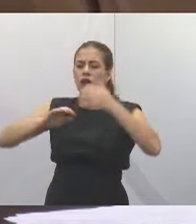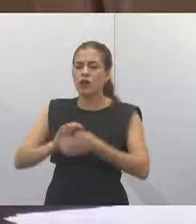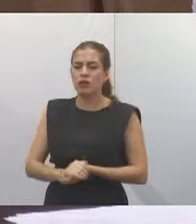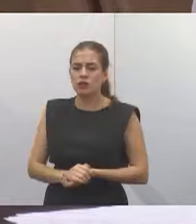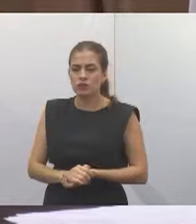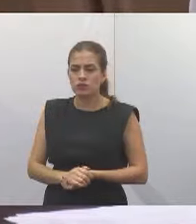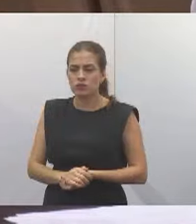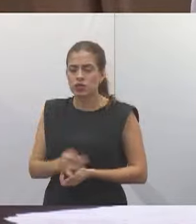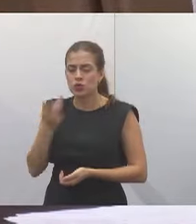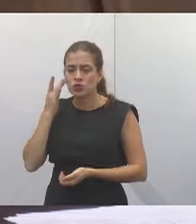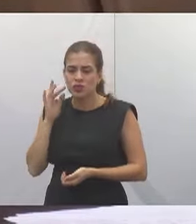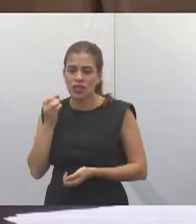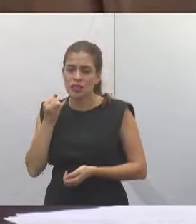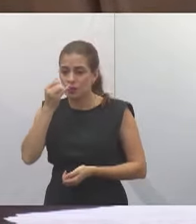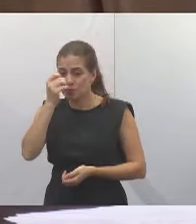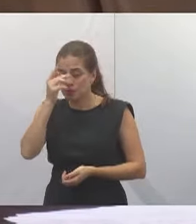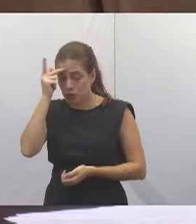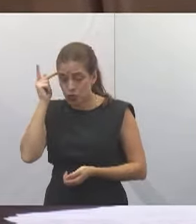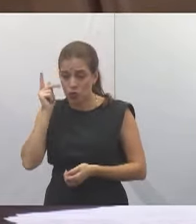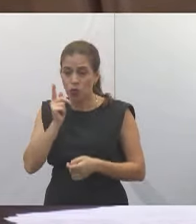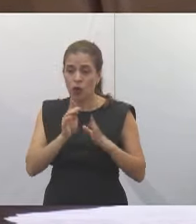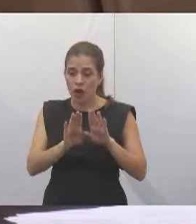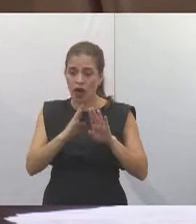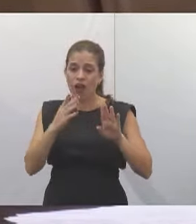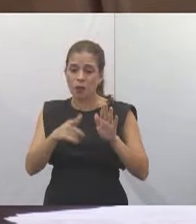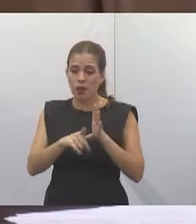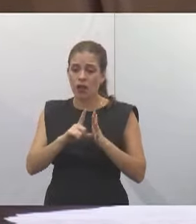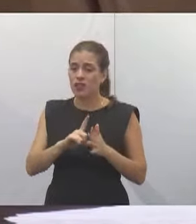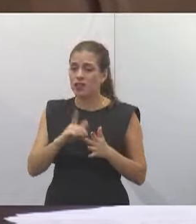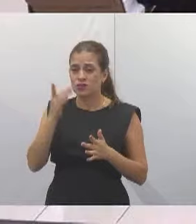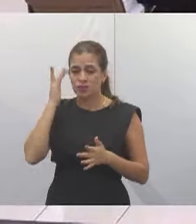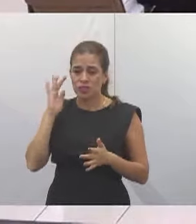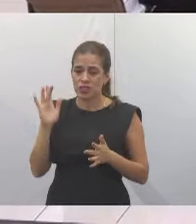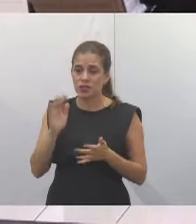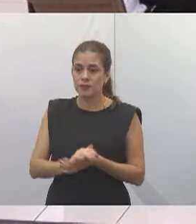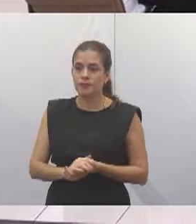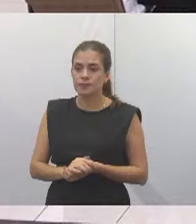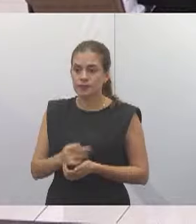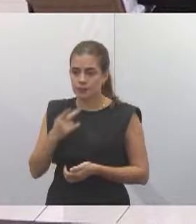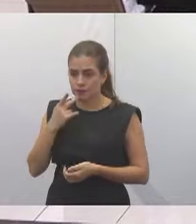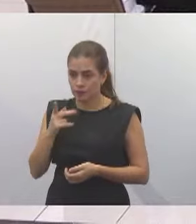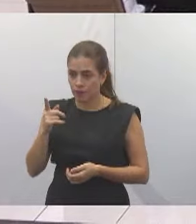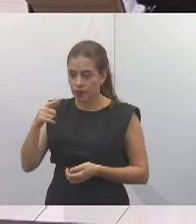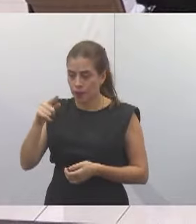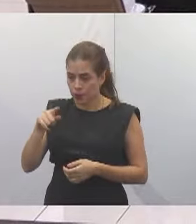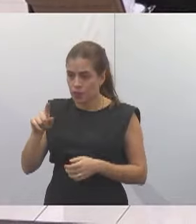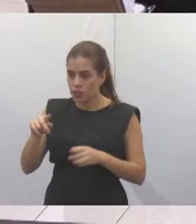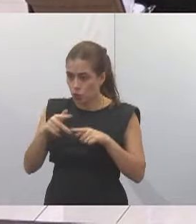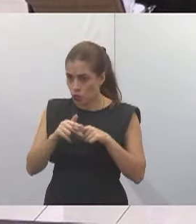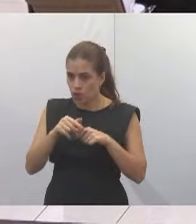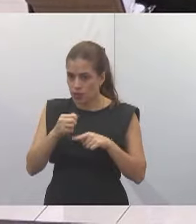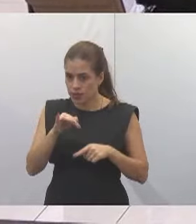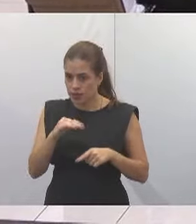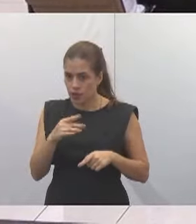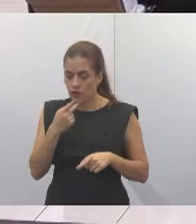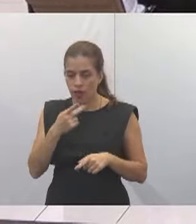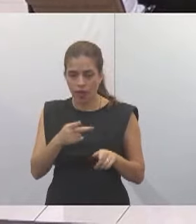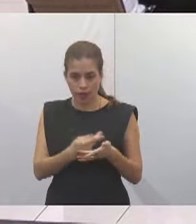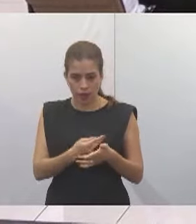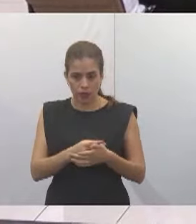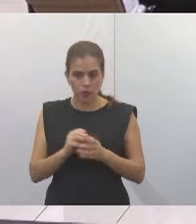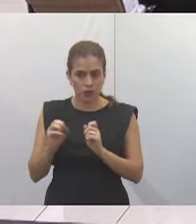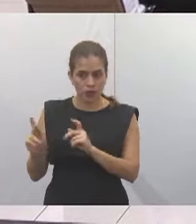sei se continuou ou não. Como é que está esse procedimento lá, por favor? Ô, Renildo, eu vou falar, depois você me corrige se eu estiver falando errado, mas é assim,